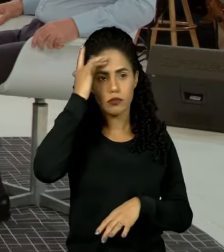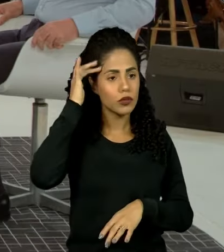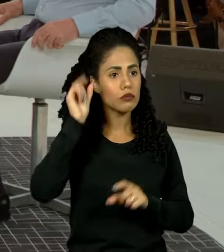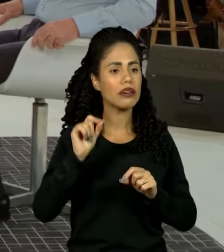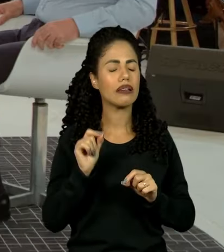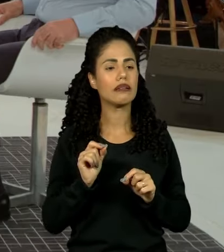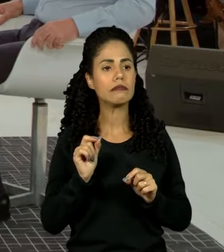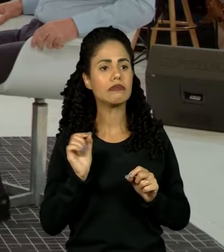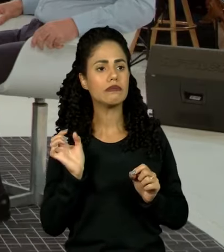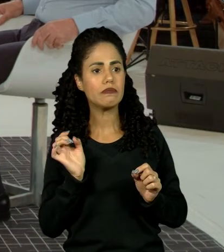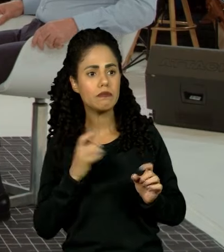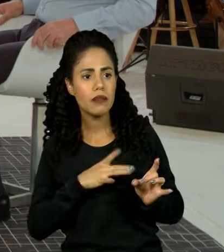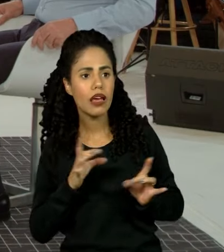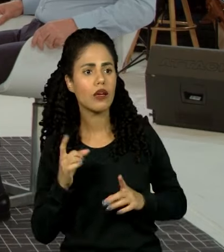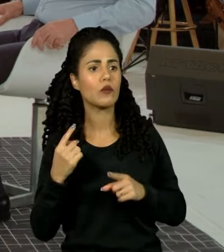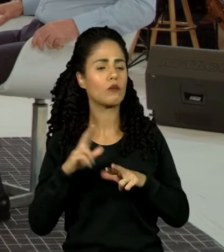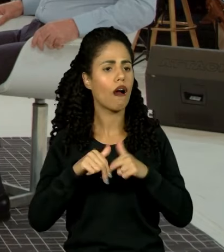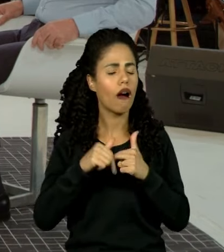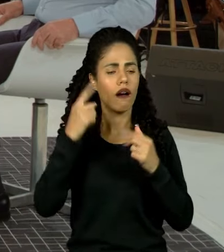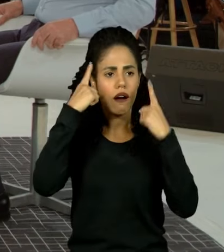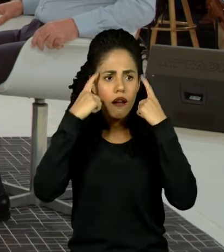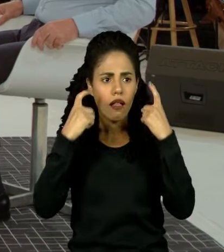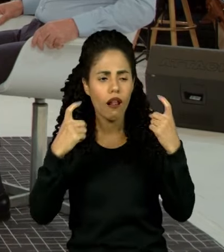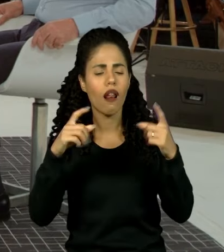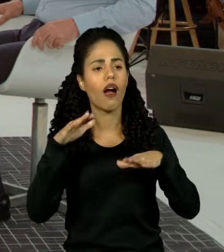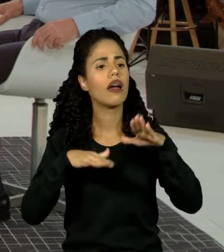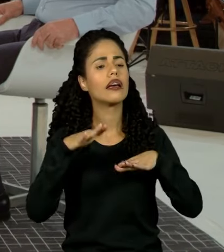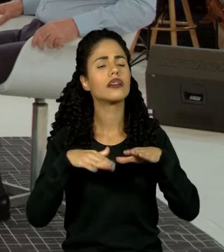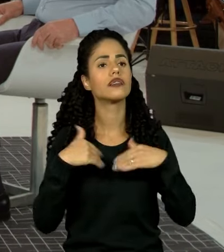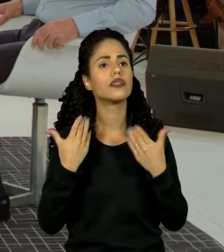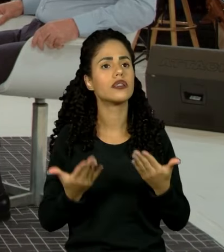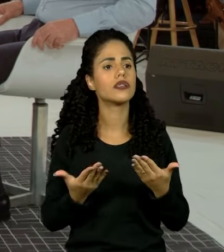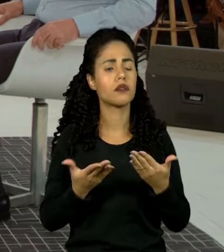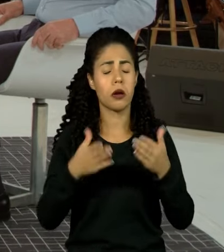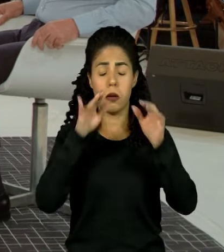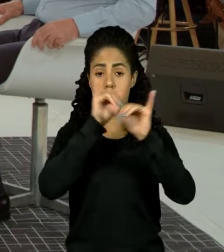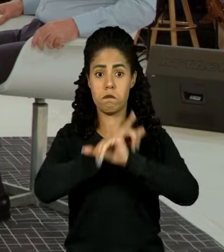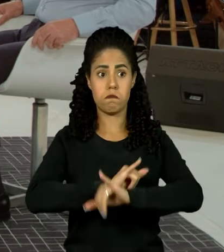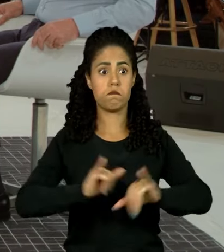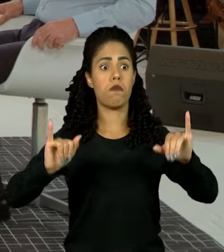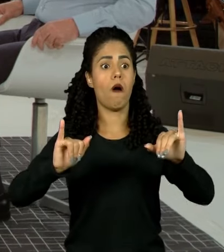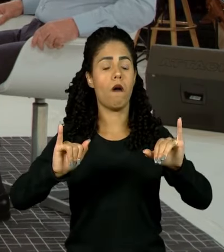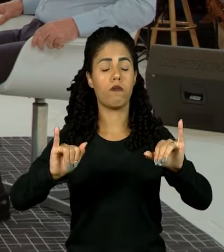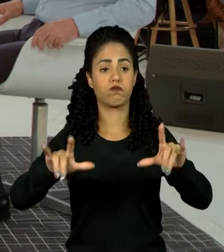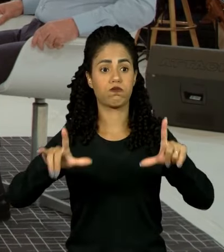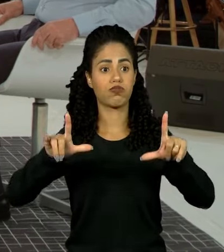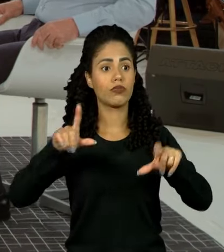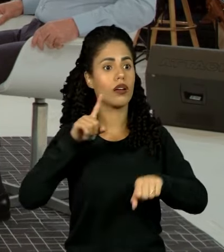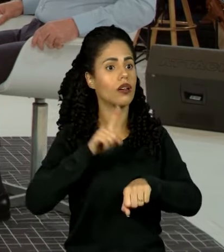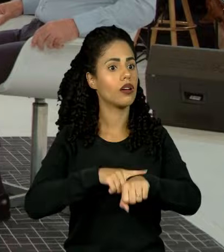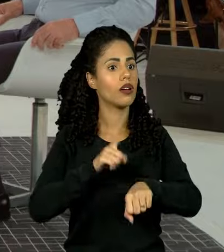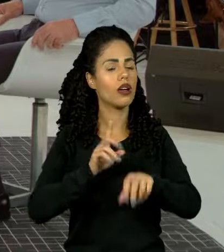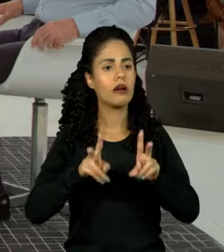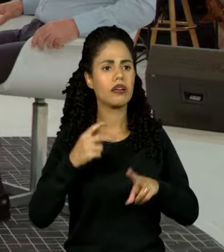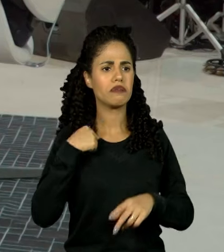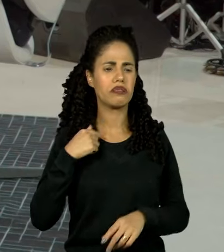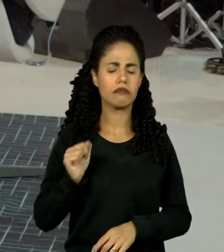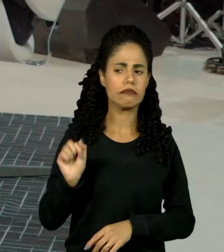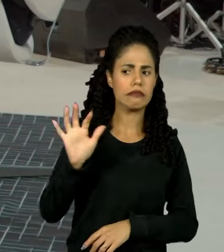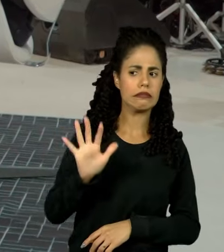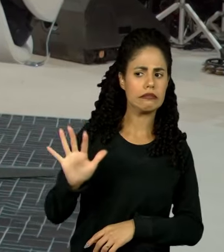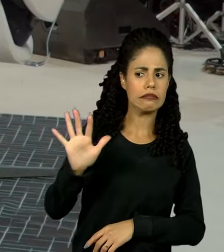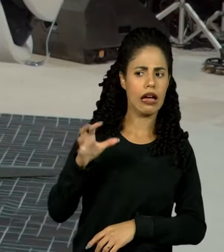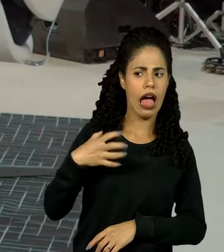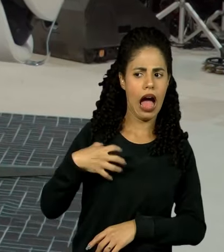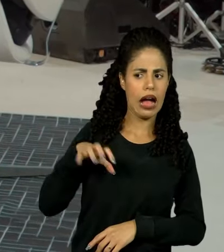violência a insegurança né e e de repente Há muitas notícias sobre isso e às vezes passa uma impressão errada que o pessoal é